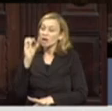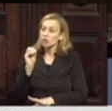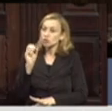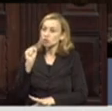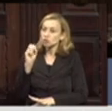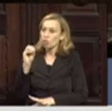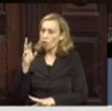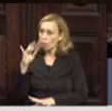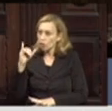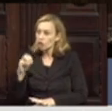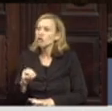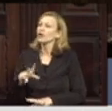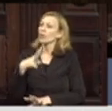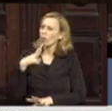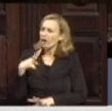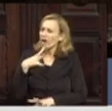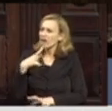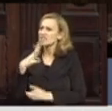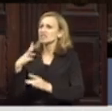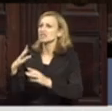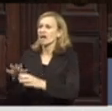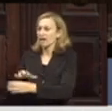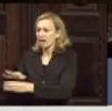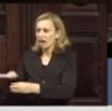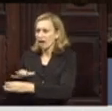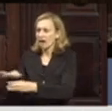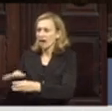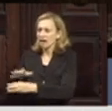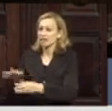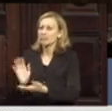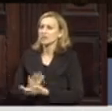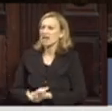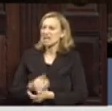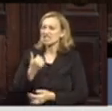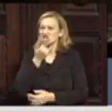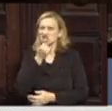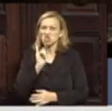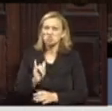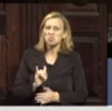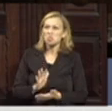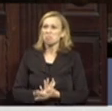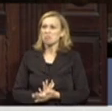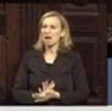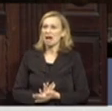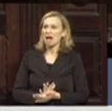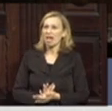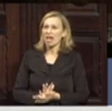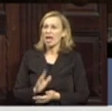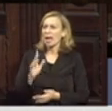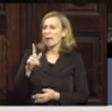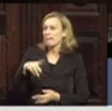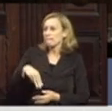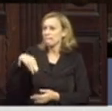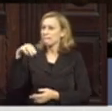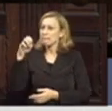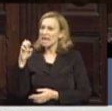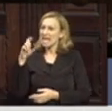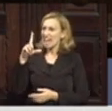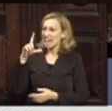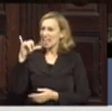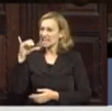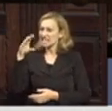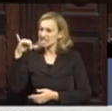Baixada Fluminense, é assim na região metropolitana. E me parece que as autoridades da